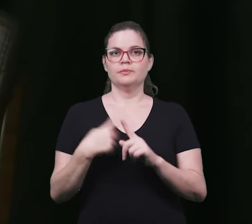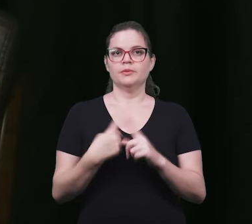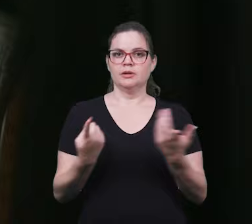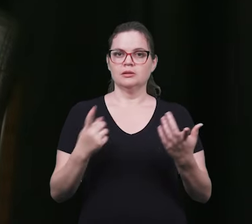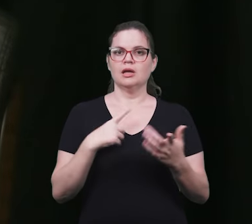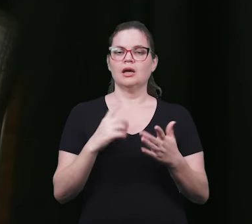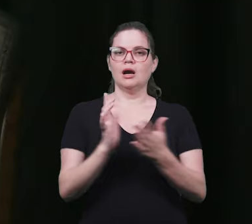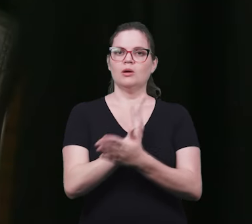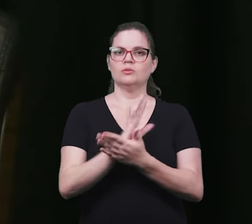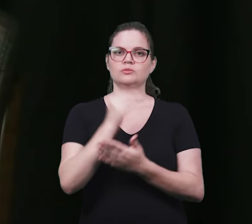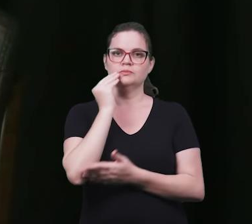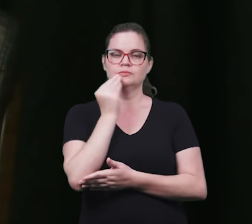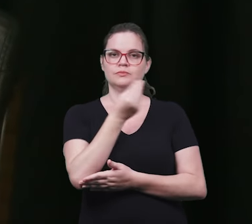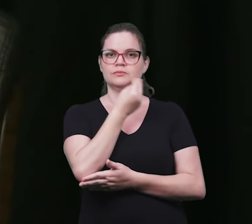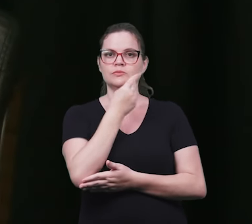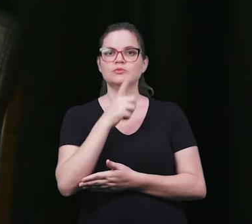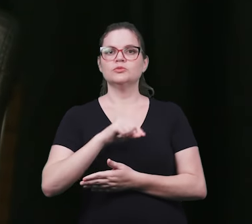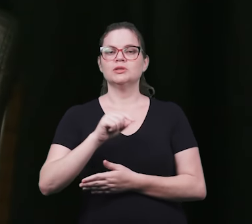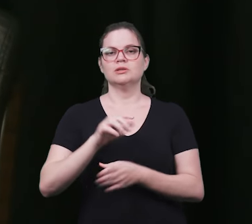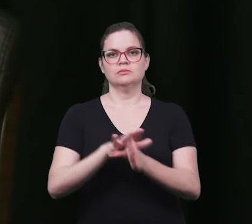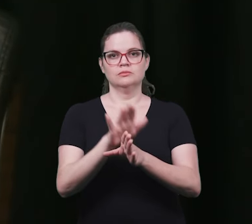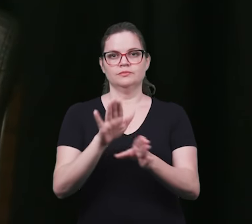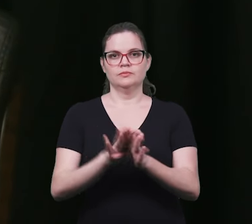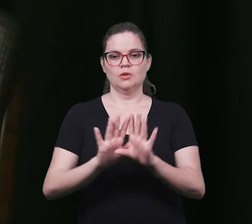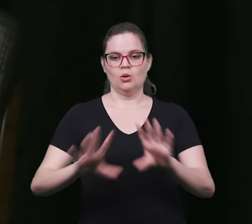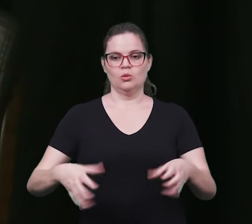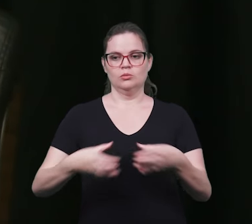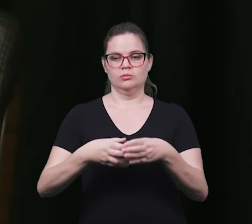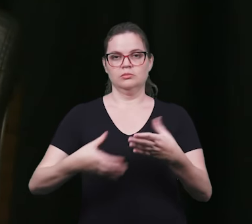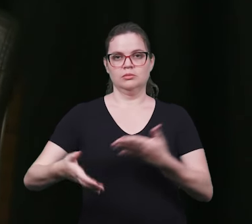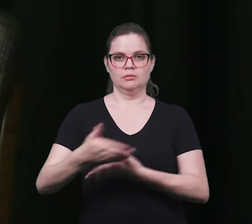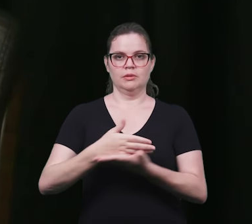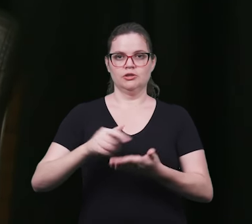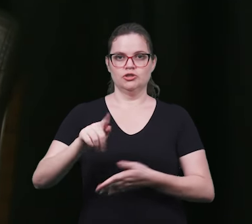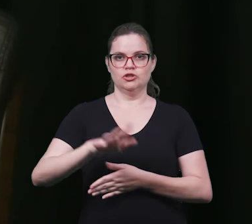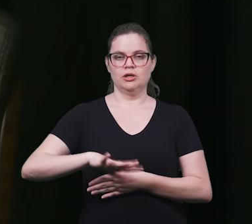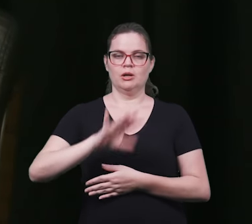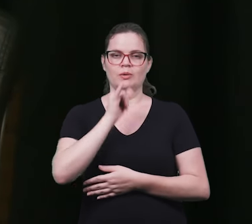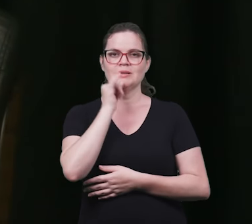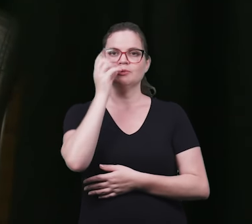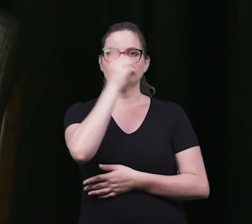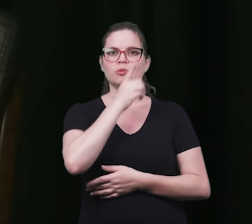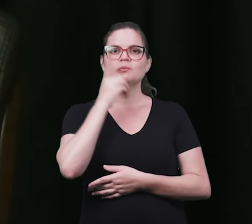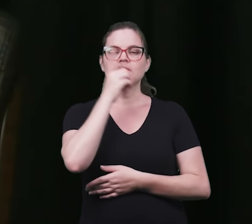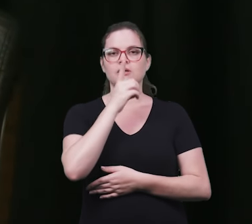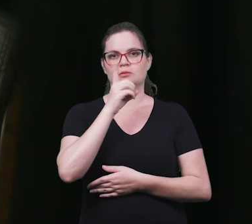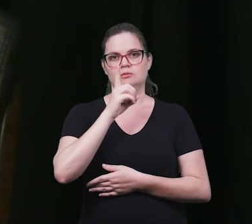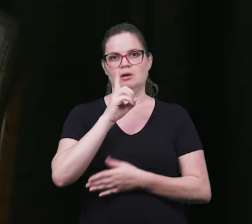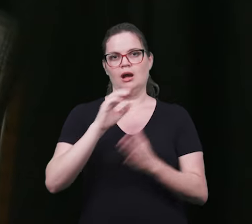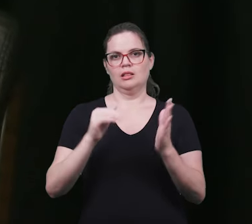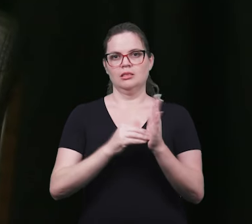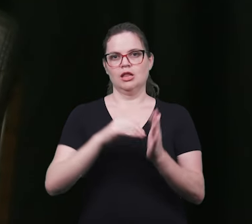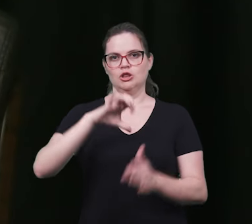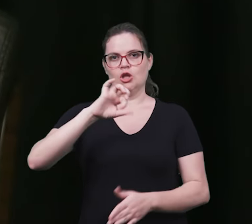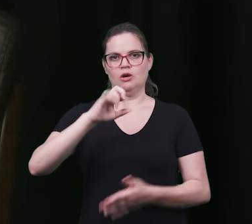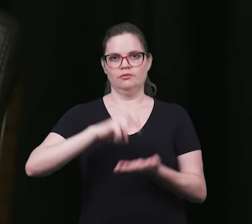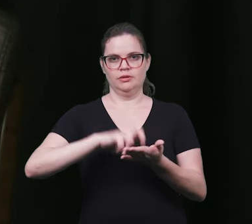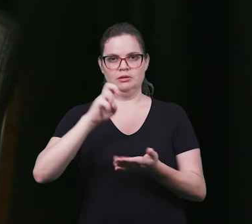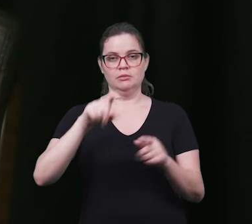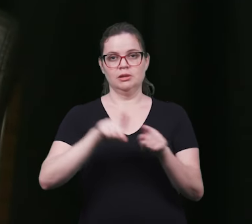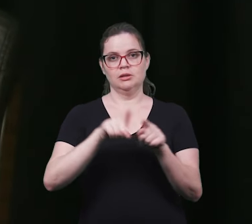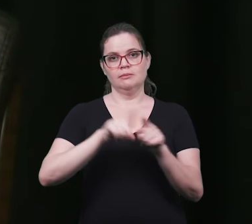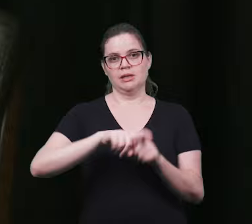nós temos jejuns que são orientações para o corpo, né? Sim. Aquele jejum do domingo até as 9 horas. Nós temos jejum